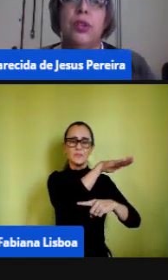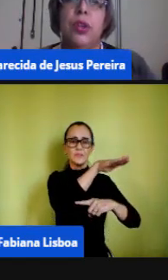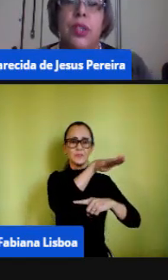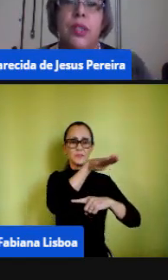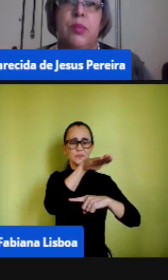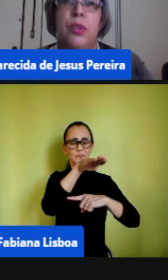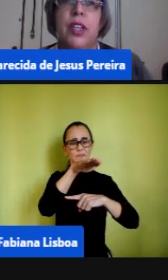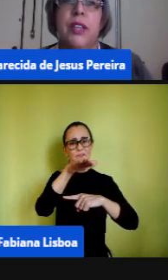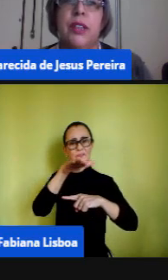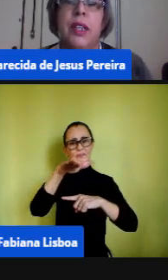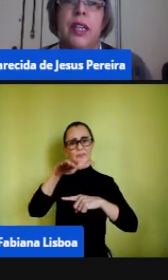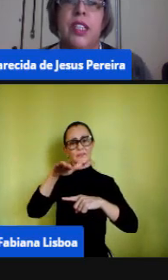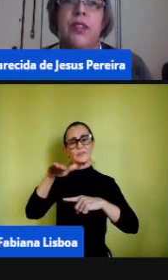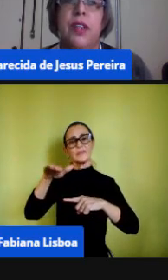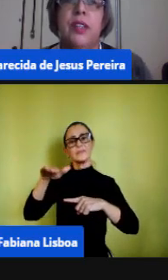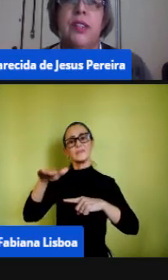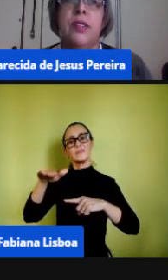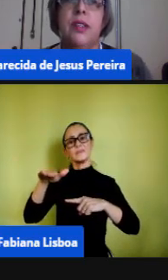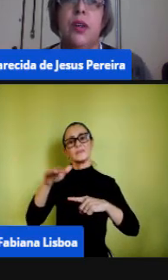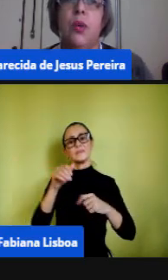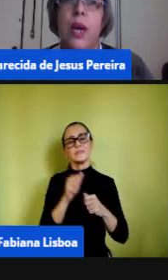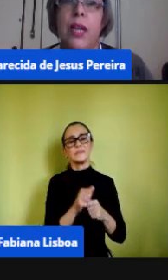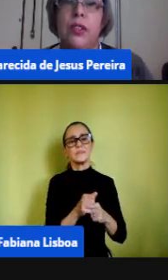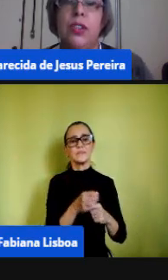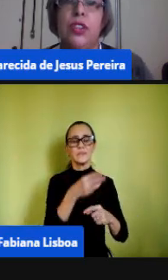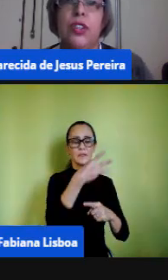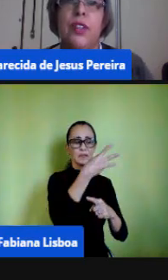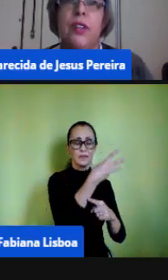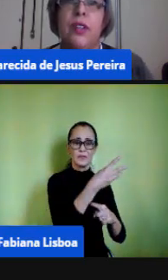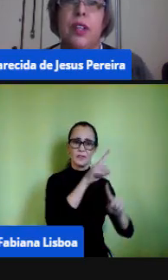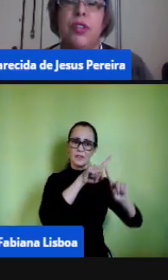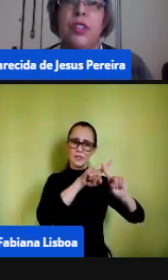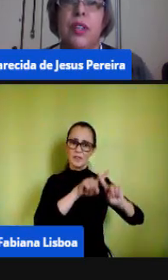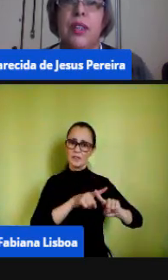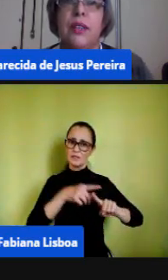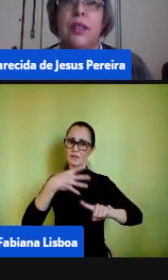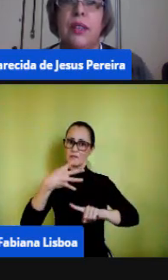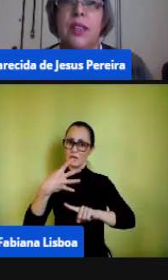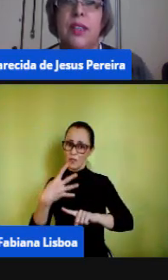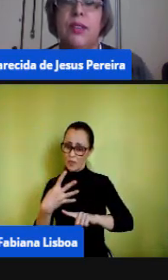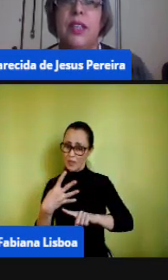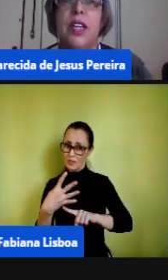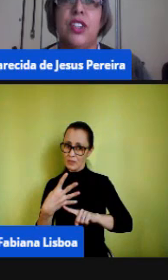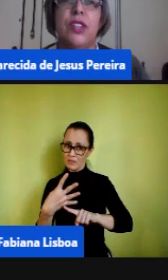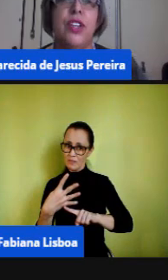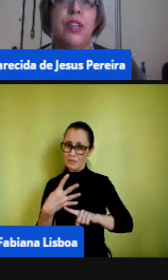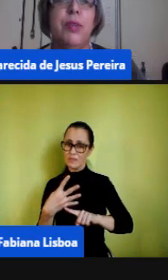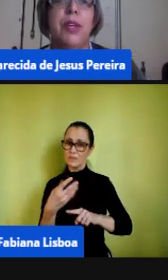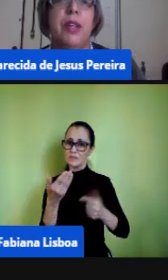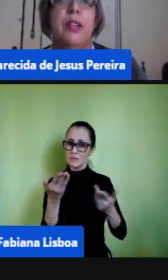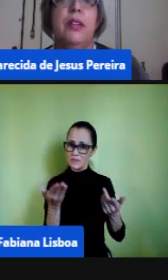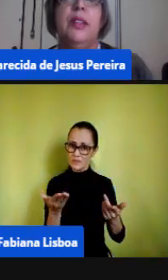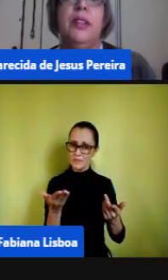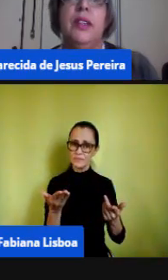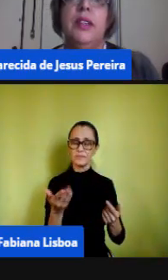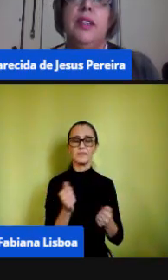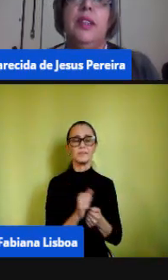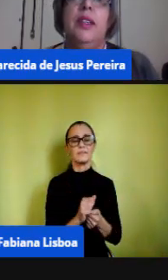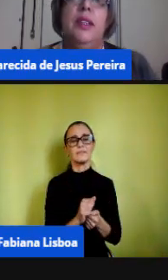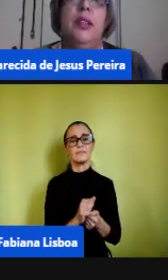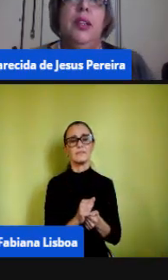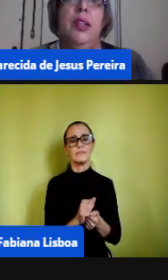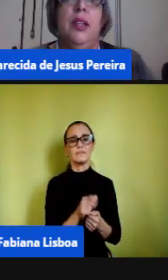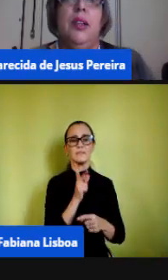4 botões, porque é 3 vezes 4, nós já fizemos a terceira contagem, que foi a primeira.